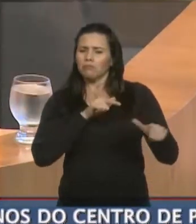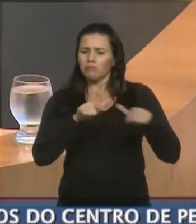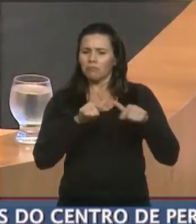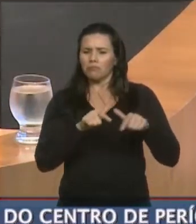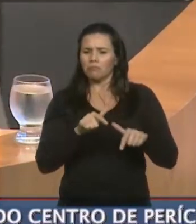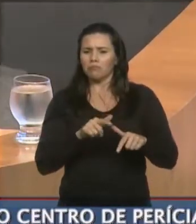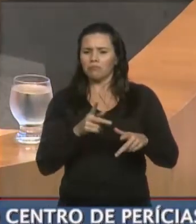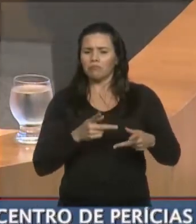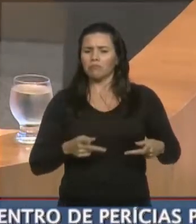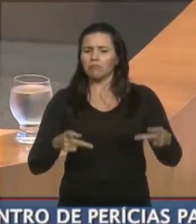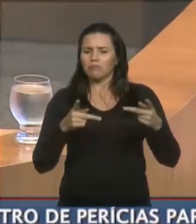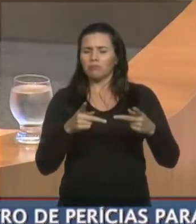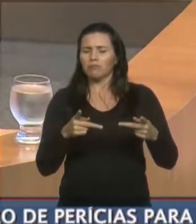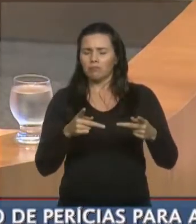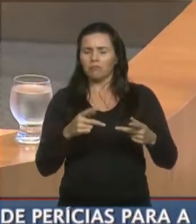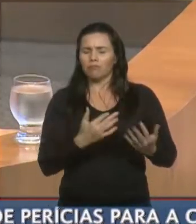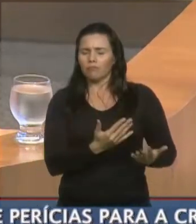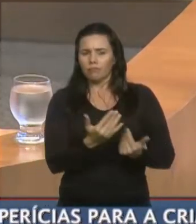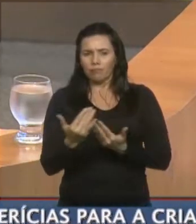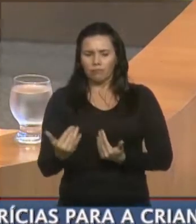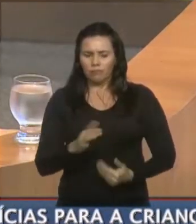da juventude de São Luís.